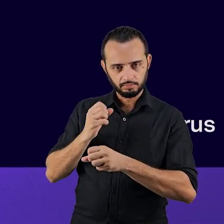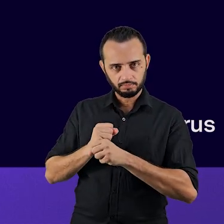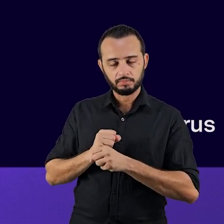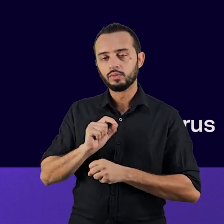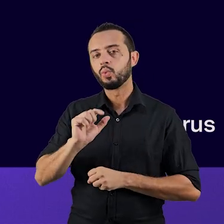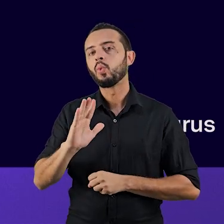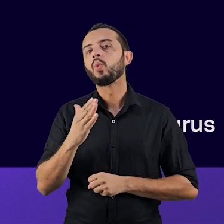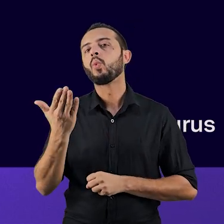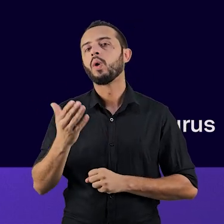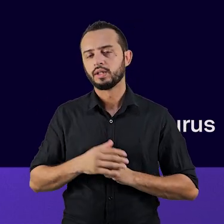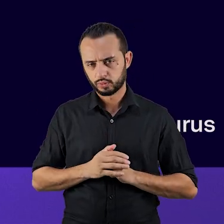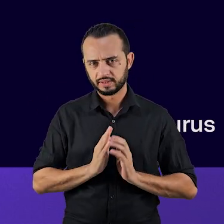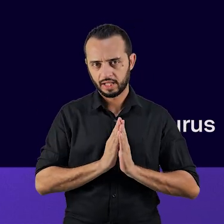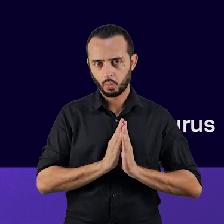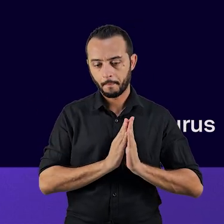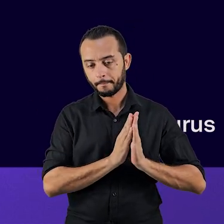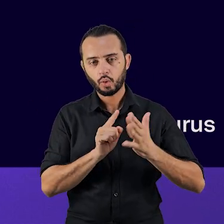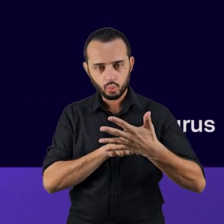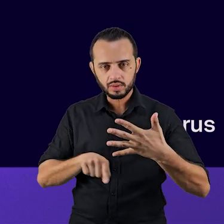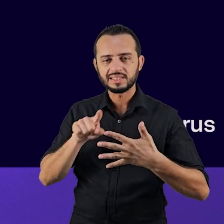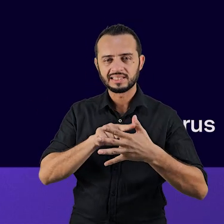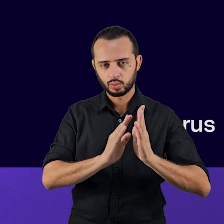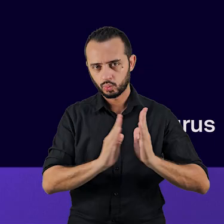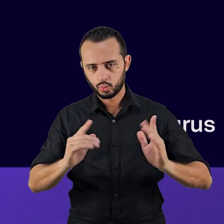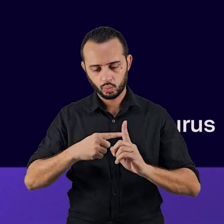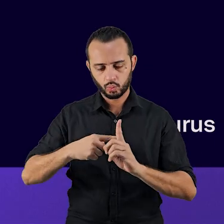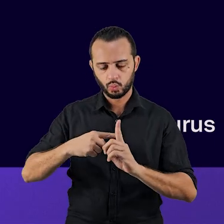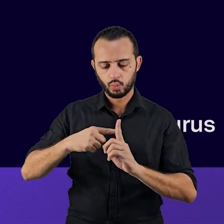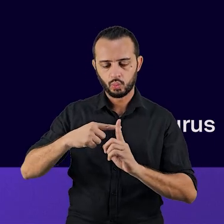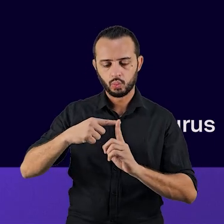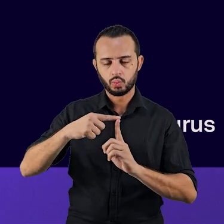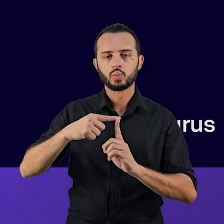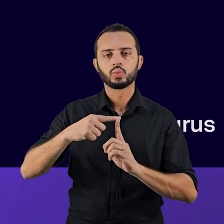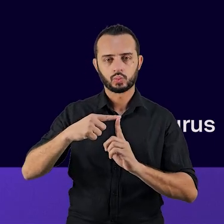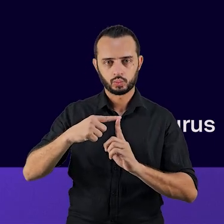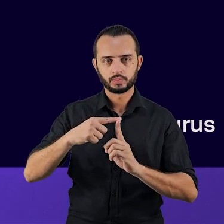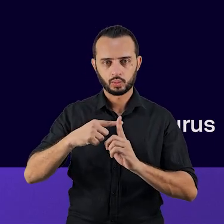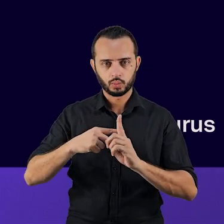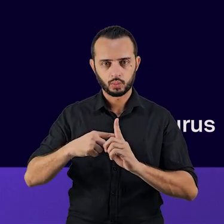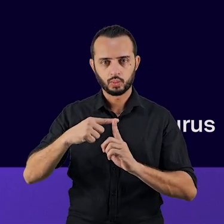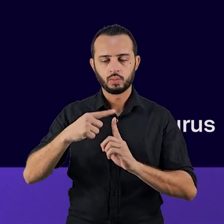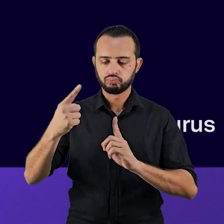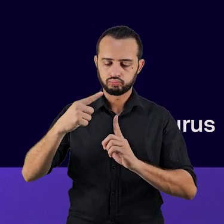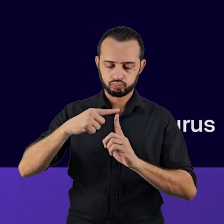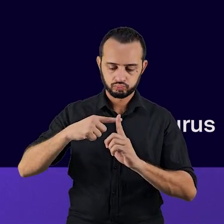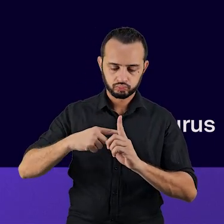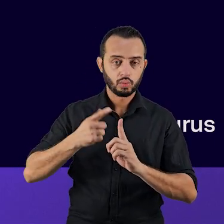quando no ciclo térmico, no processo térmico, esse número era conservado, então esse processo era